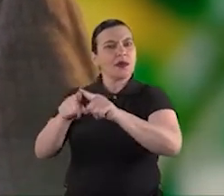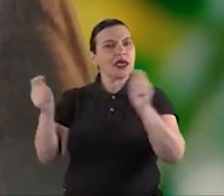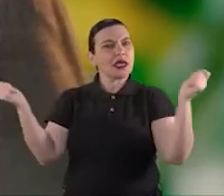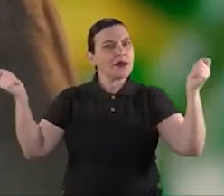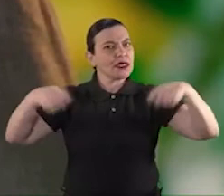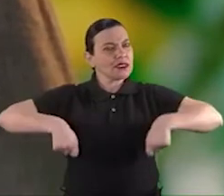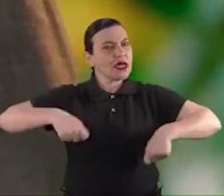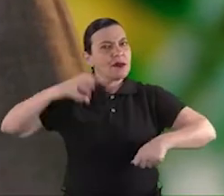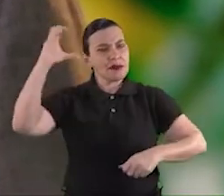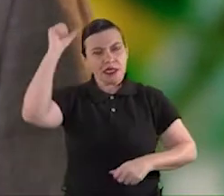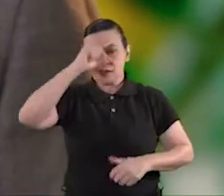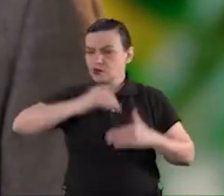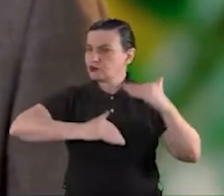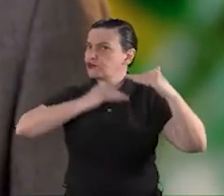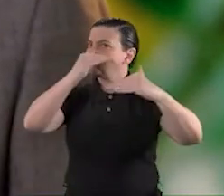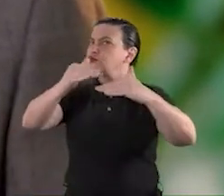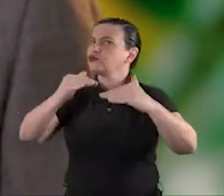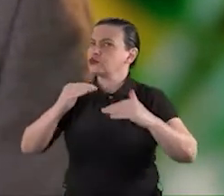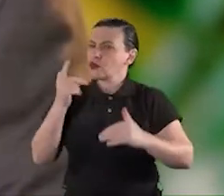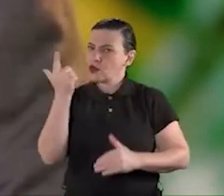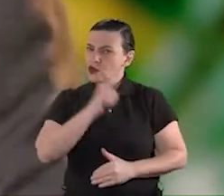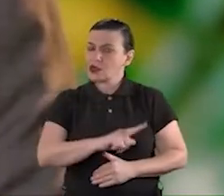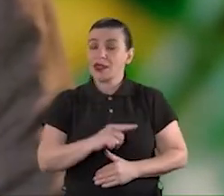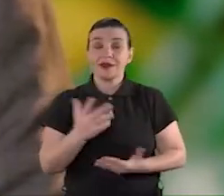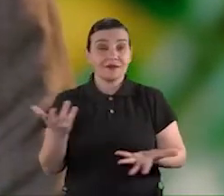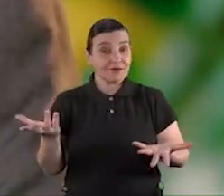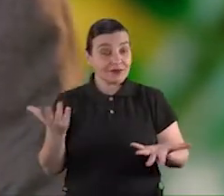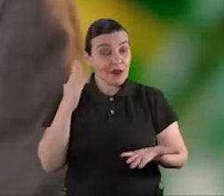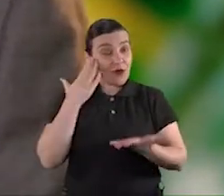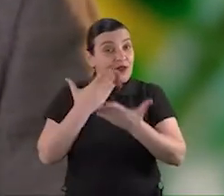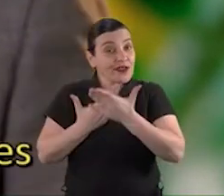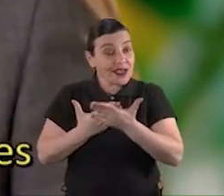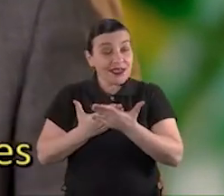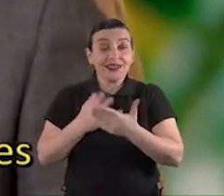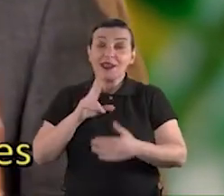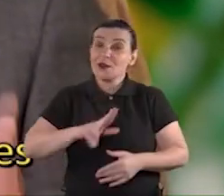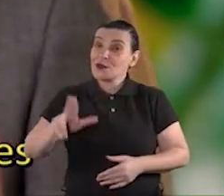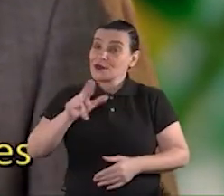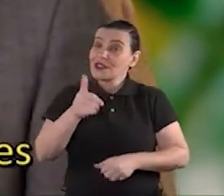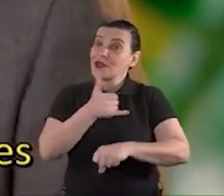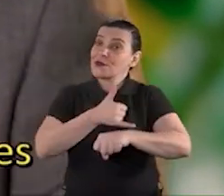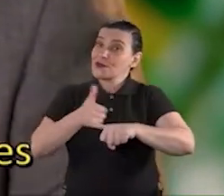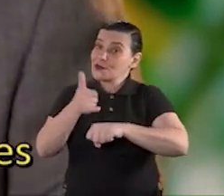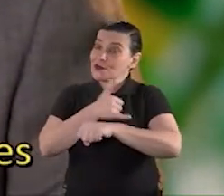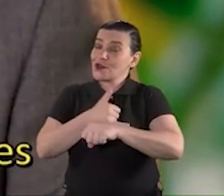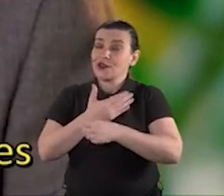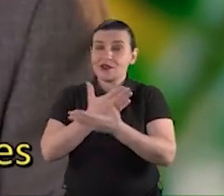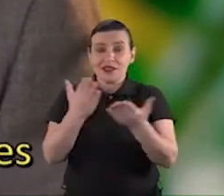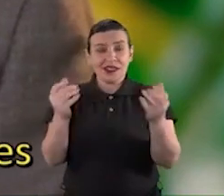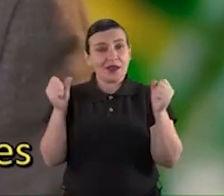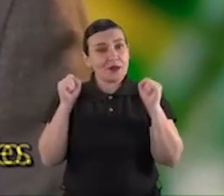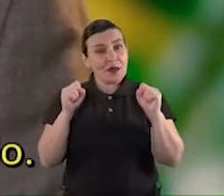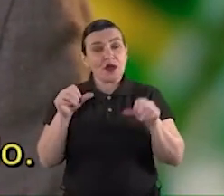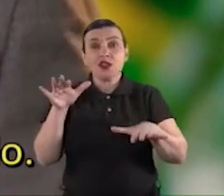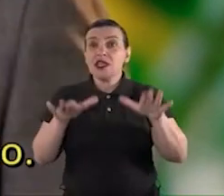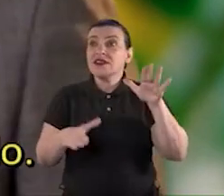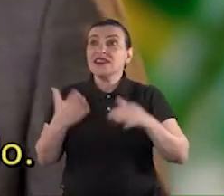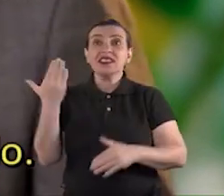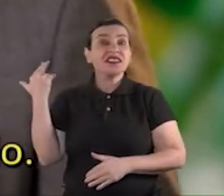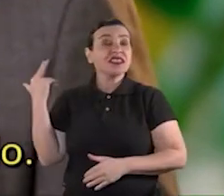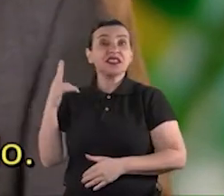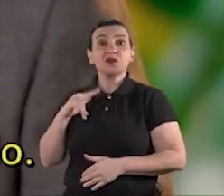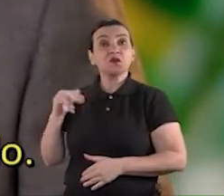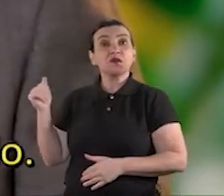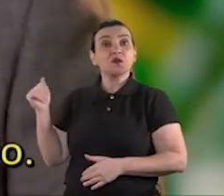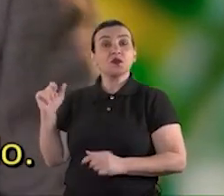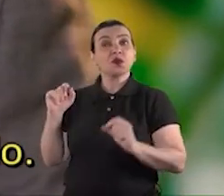capacidade seu conhecimento aumente e isso lhe dará mais confiança no uso de óleos essenciais olhos que você pode não ter usado antes